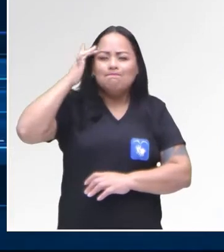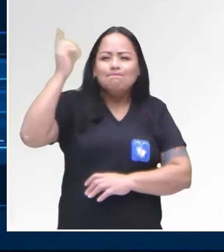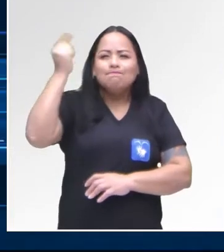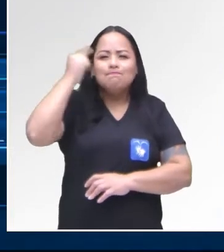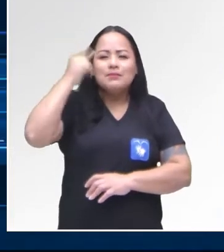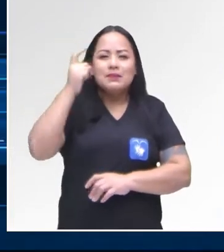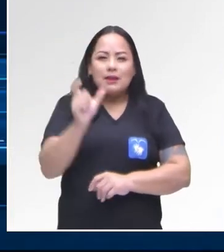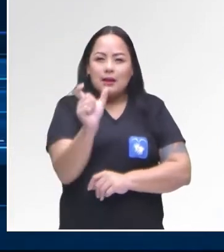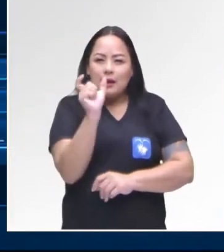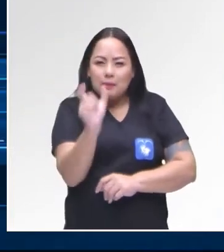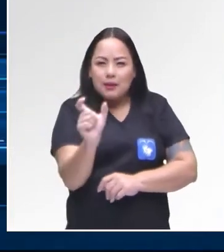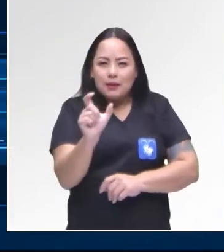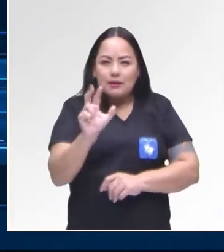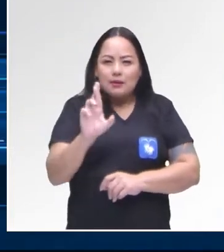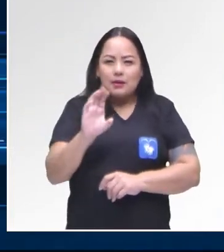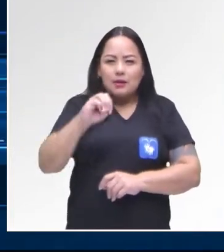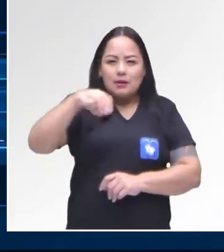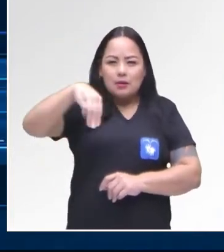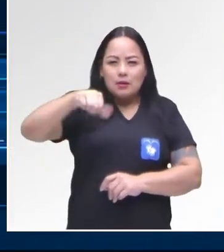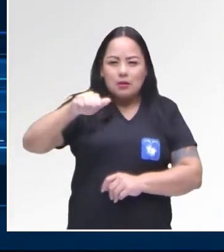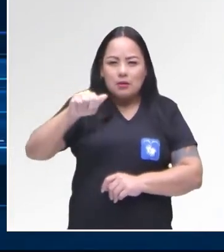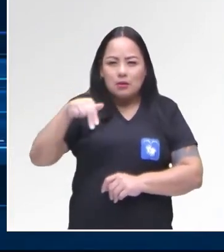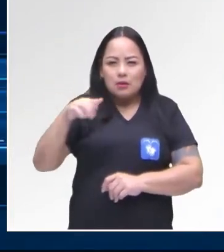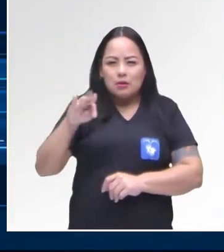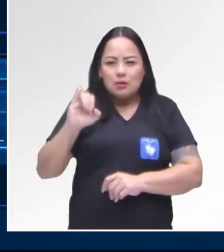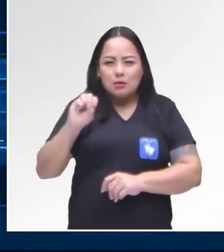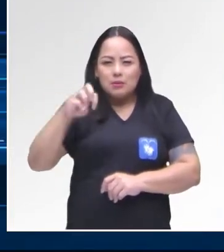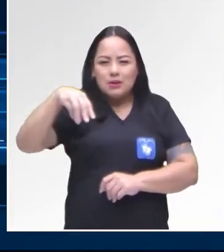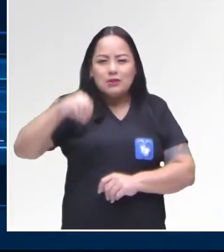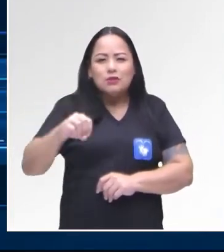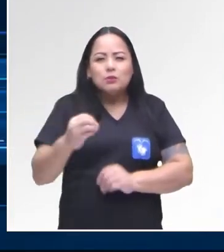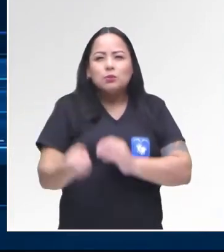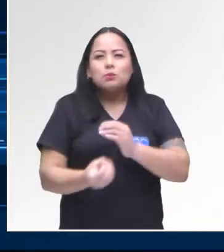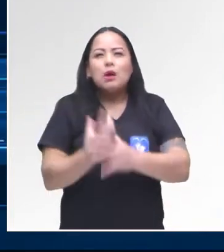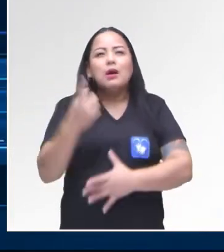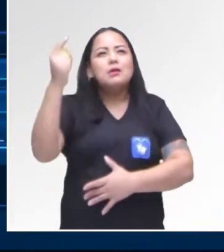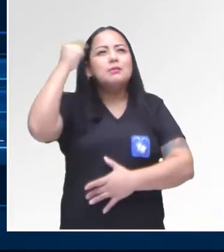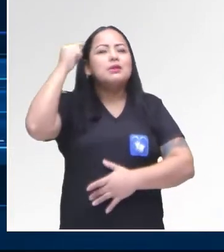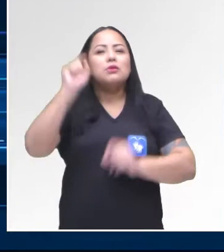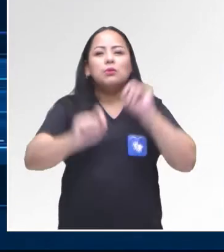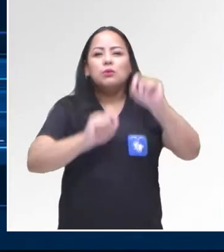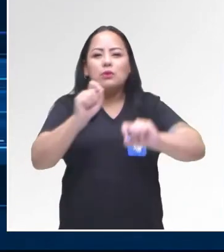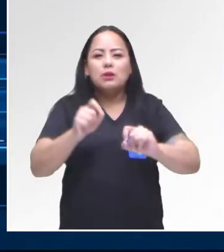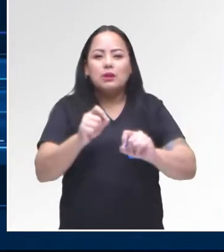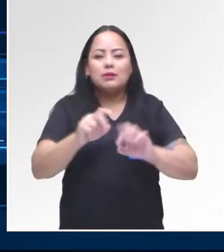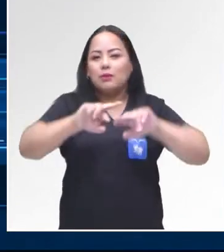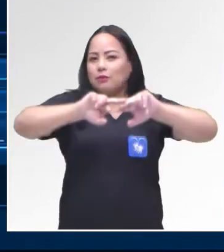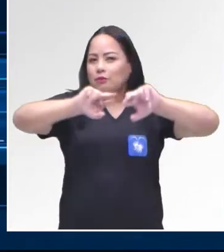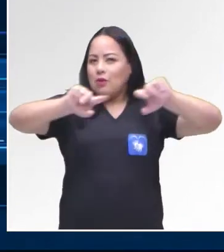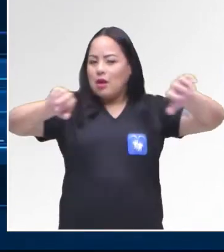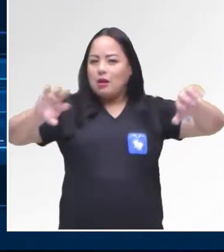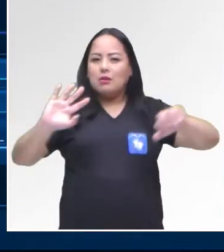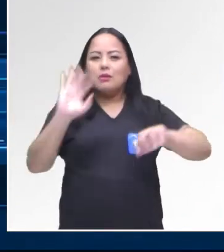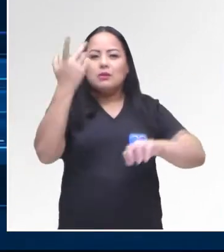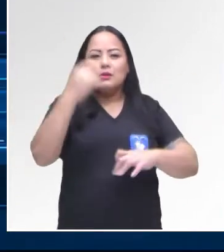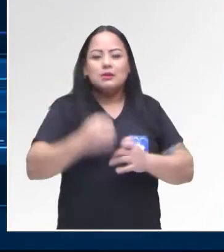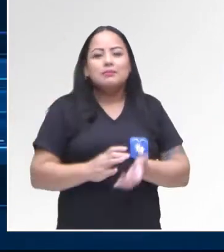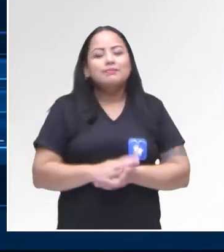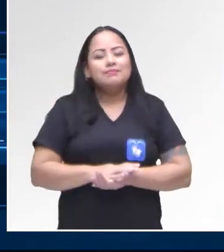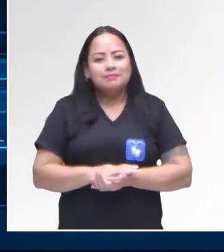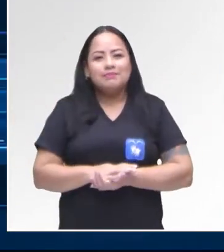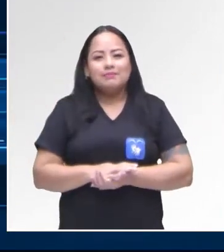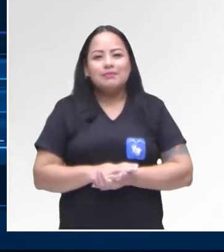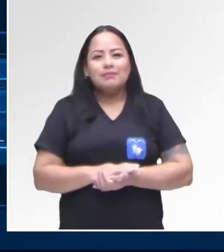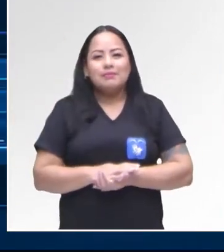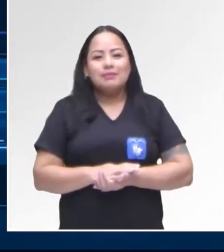palavra romantismo traz o que à tua mente? Não sei, são diversas situações. Mas fica o